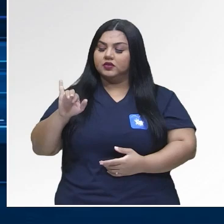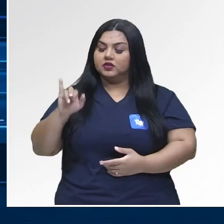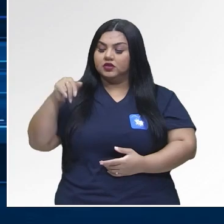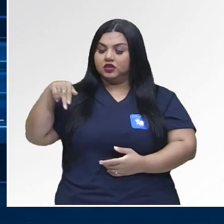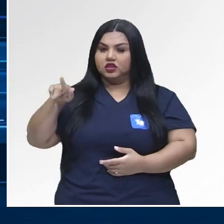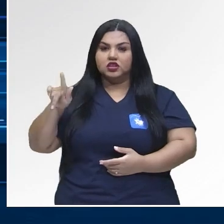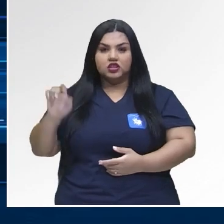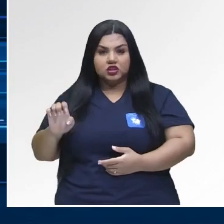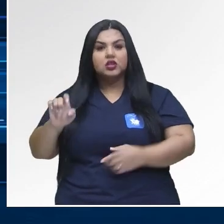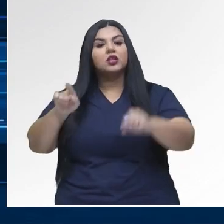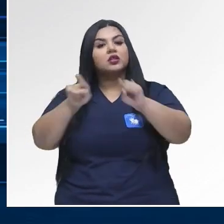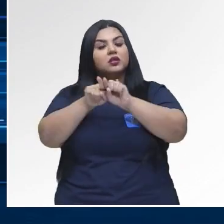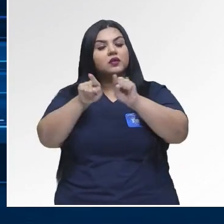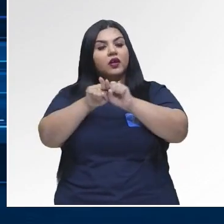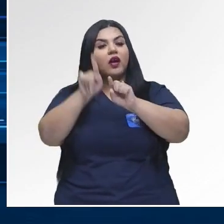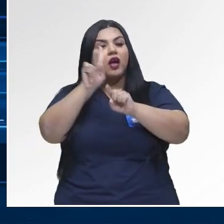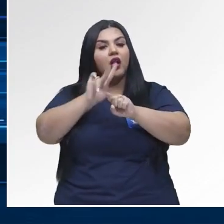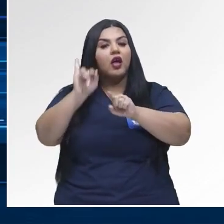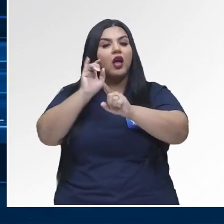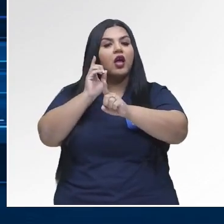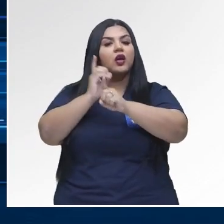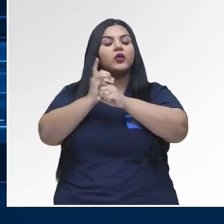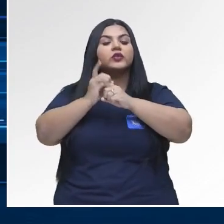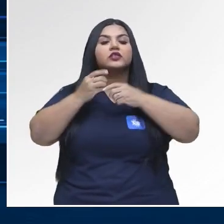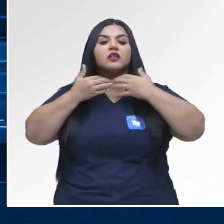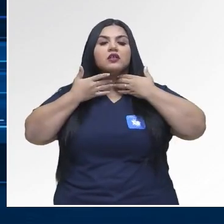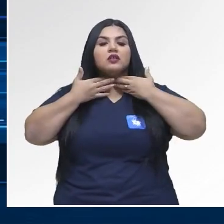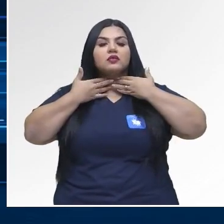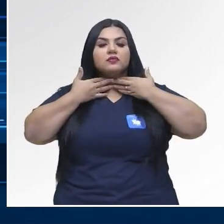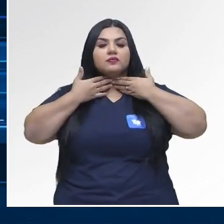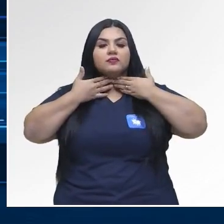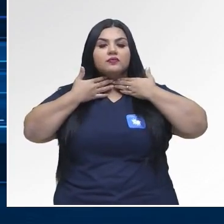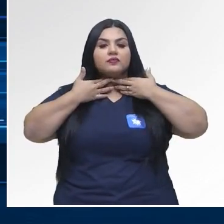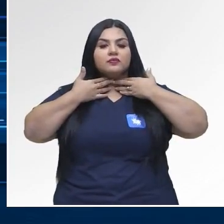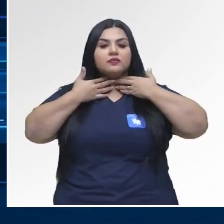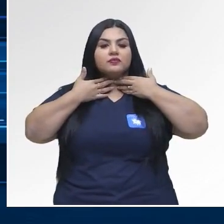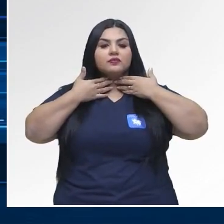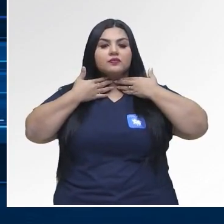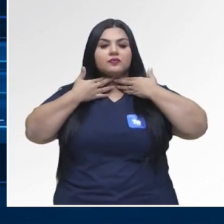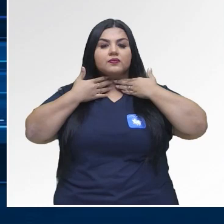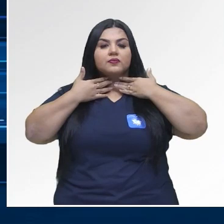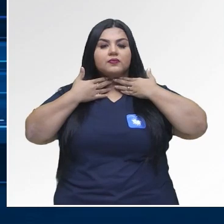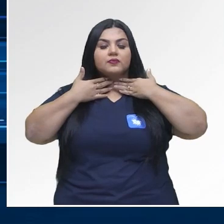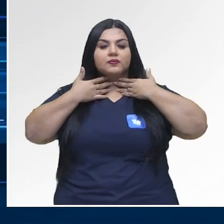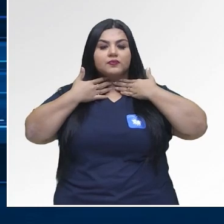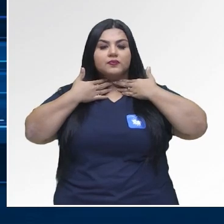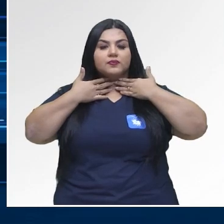vamos encontrar as pregas vocais, bem nesse local aqui.